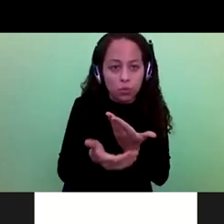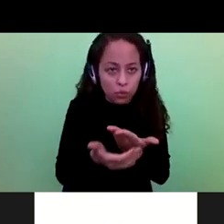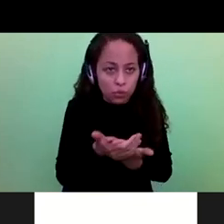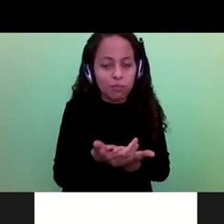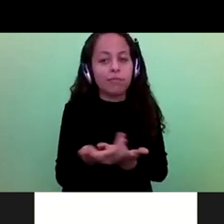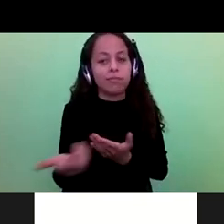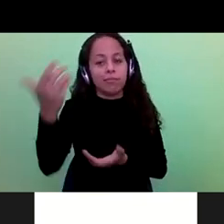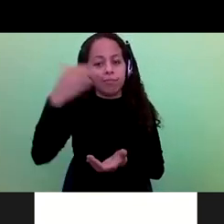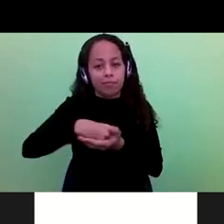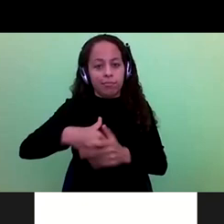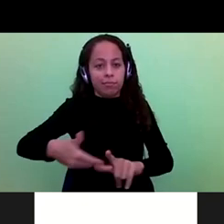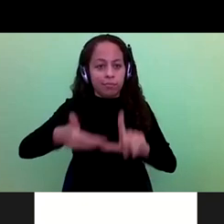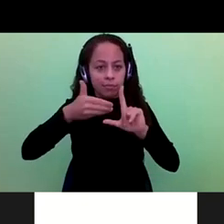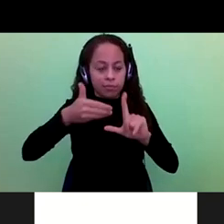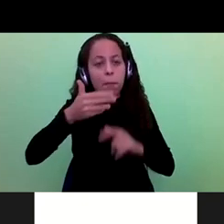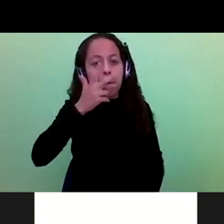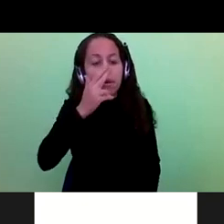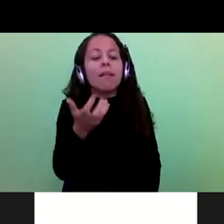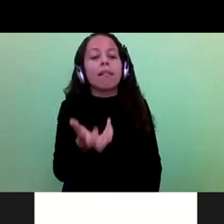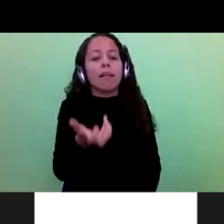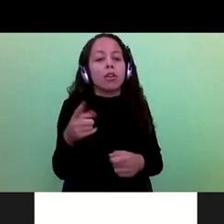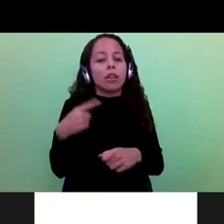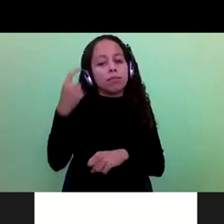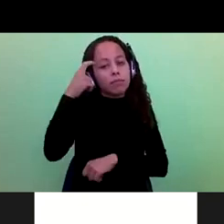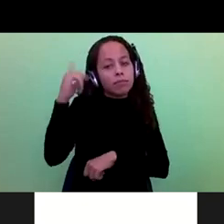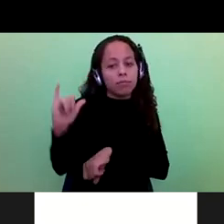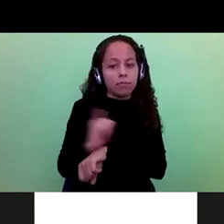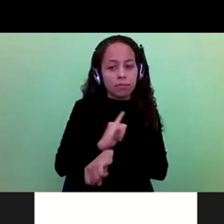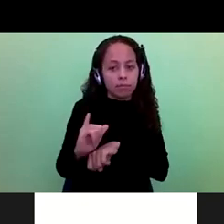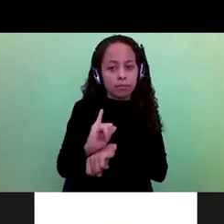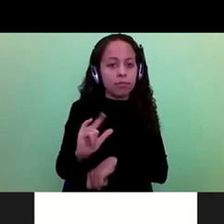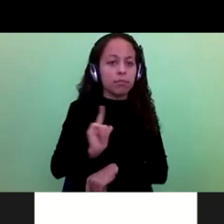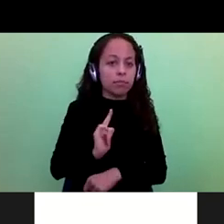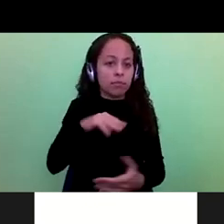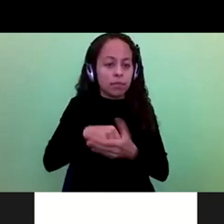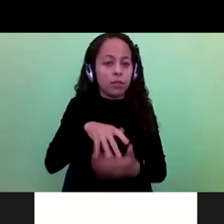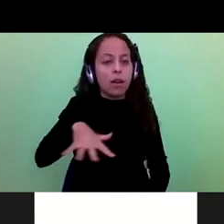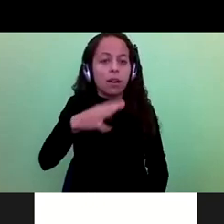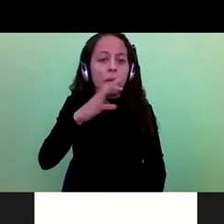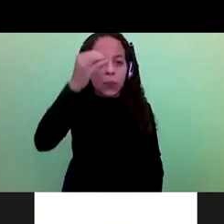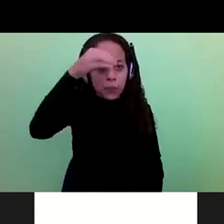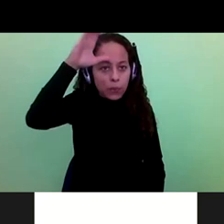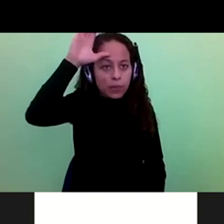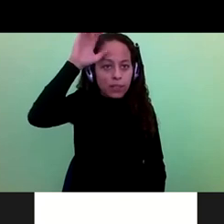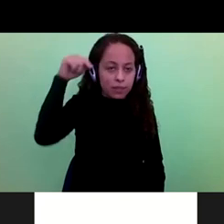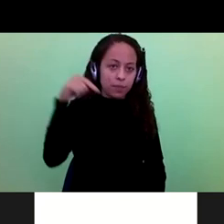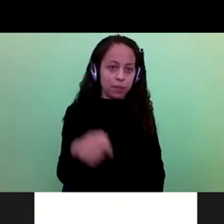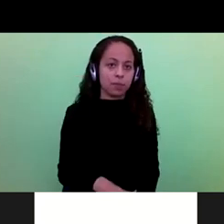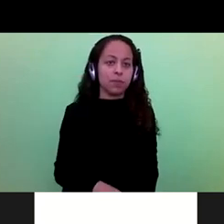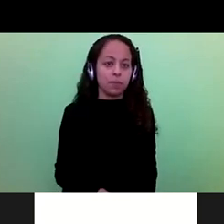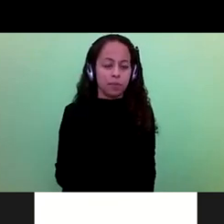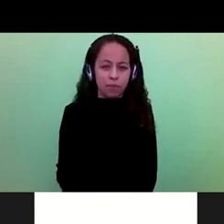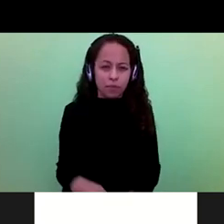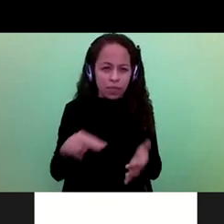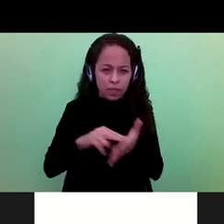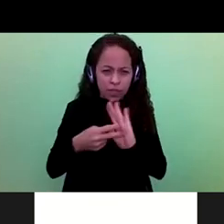buscando uma melhor articulação dessas áreas de conhecimento, e não só da